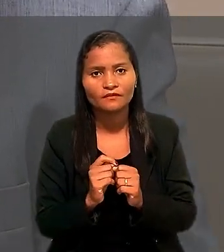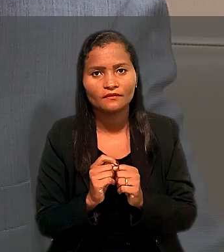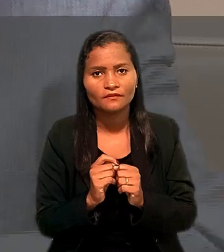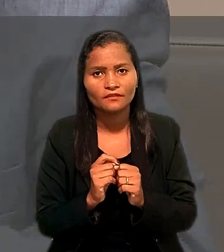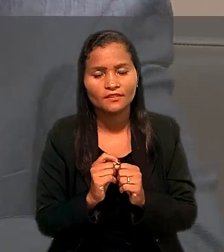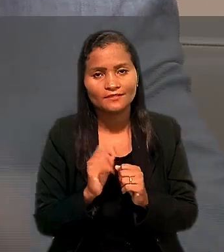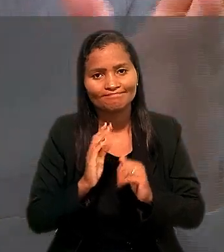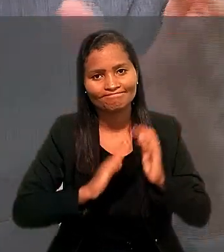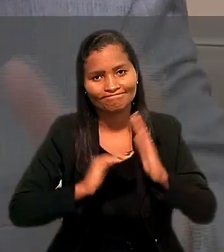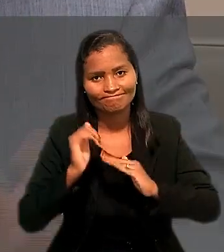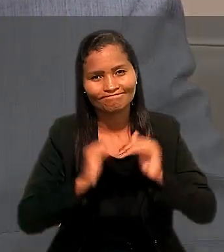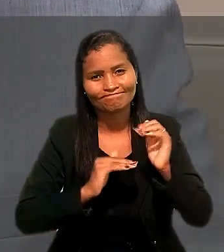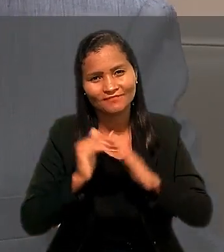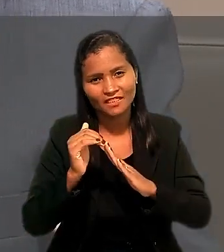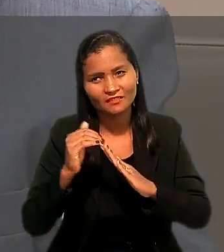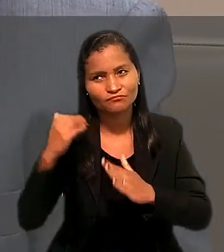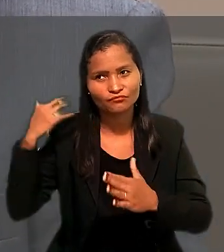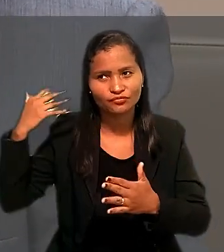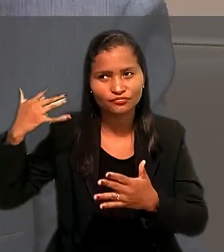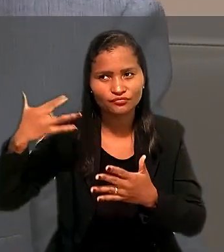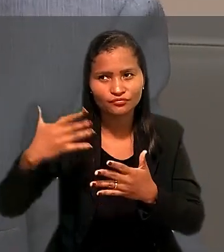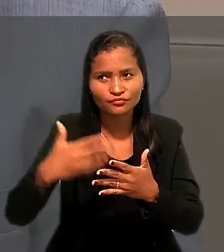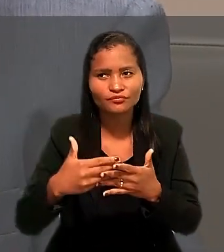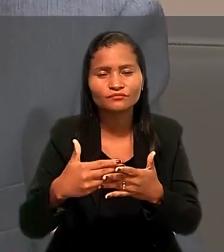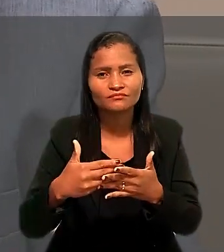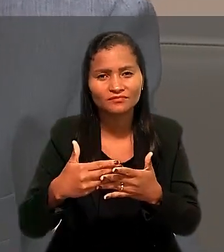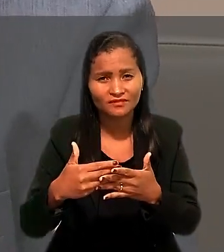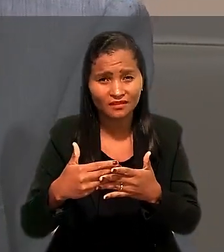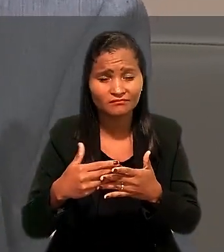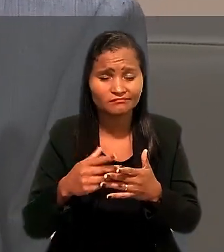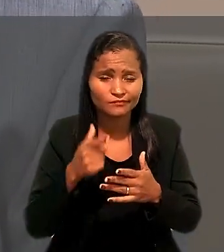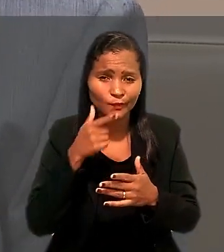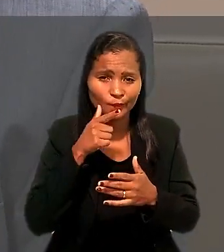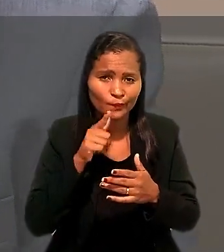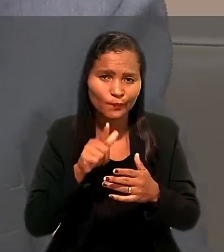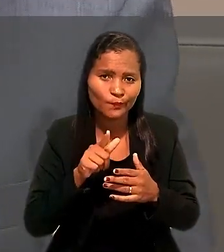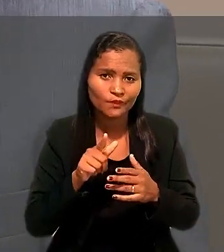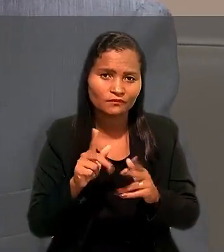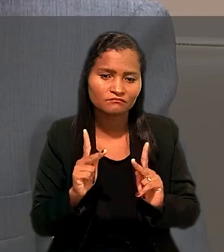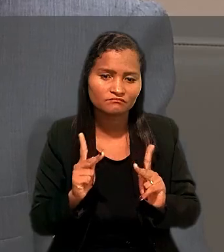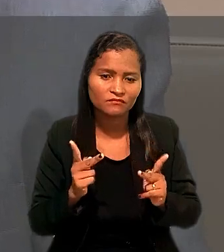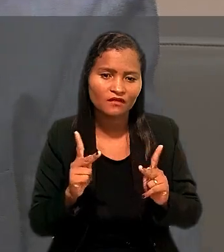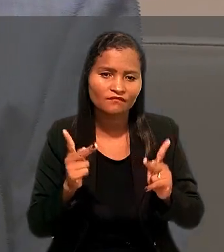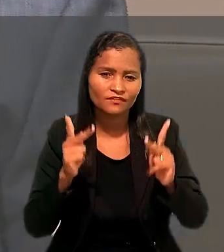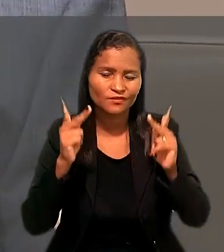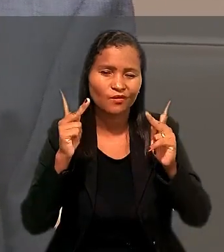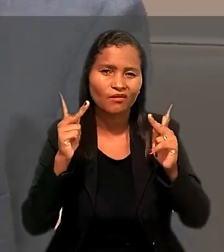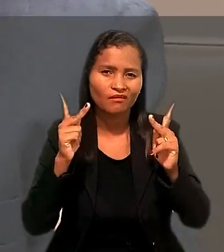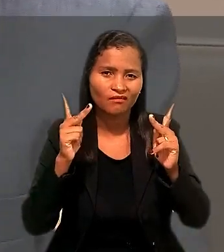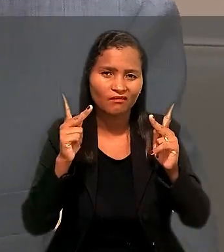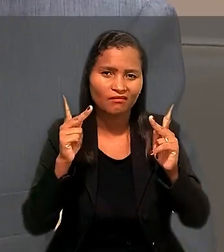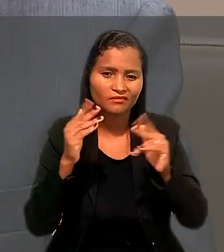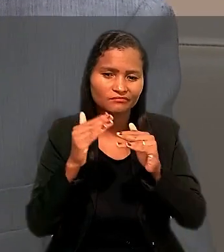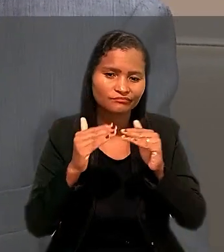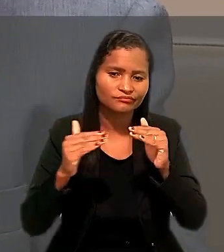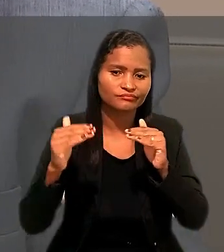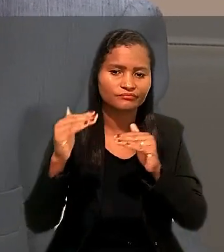Isso, praticamente, ao longo da história, levava a uma vitória